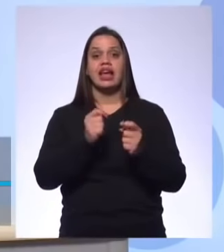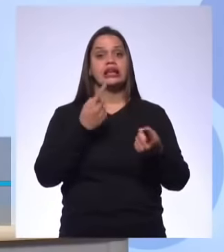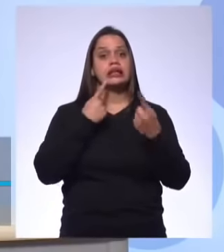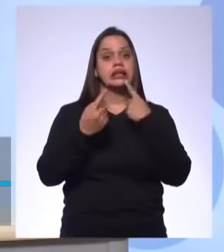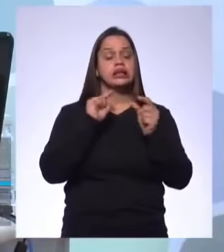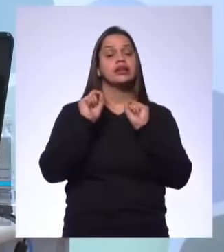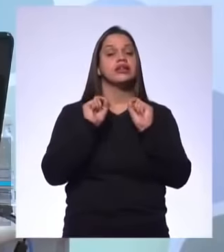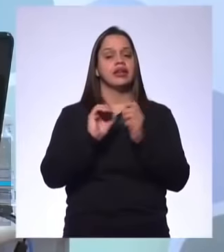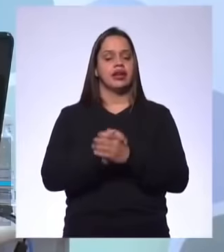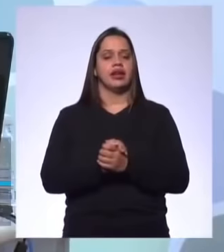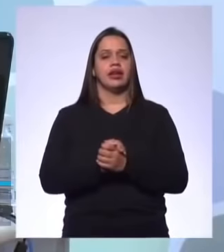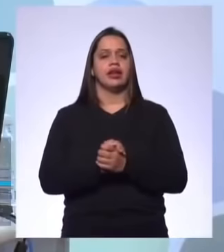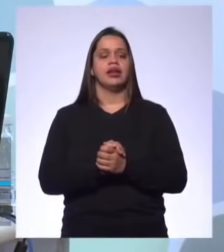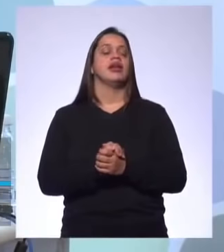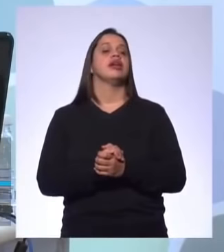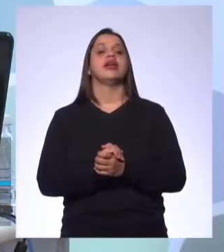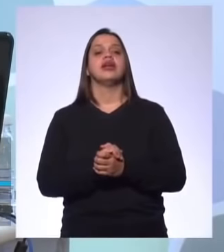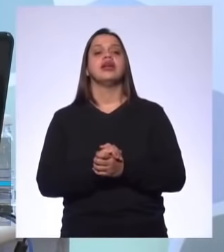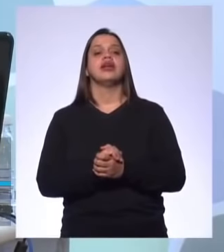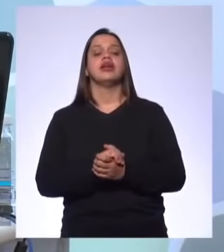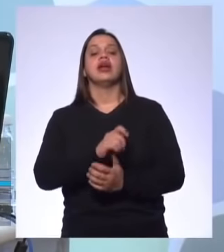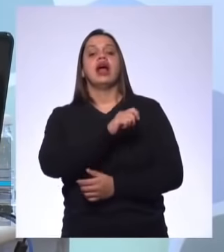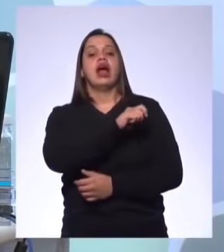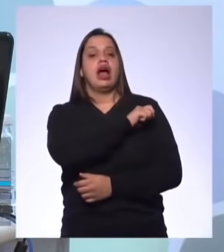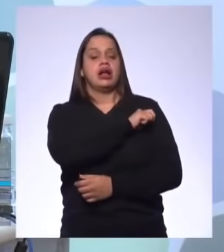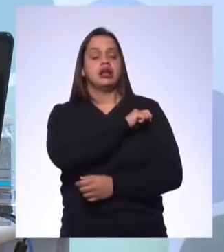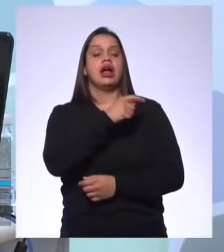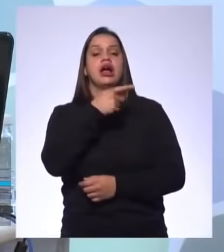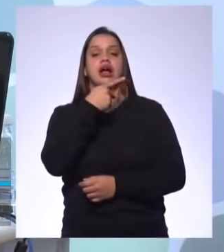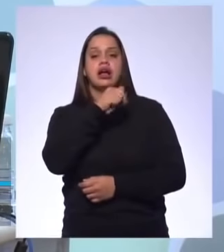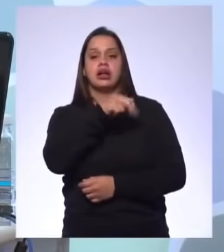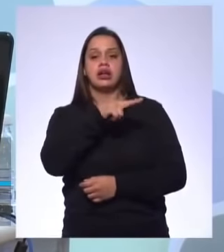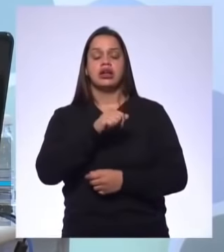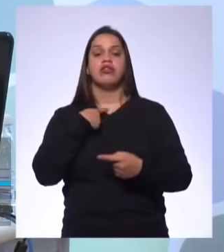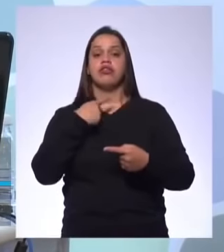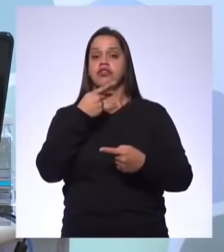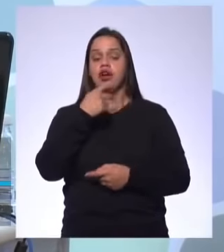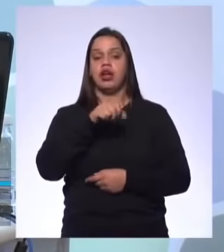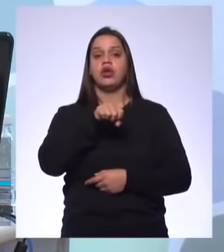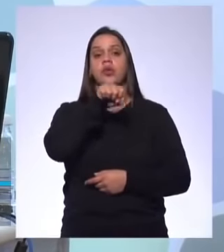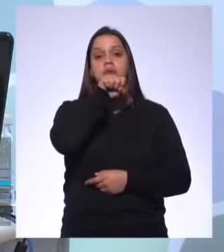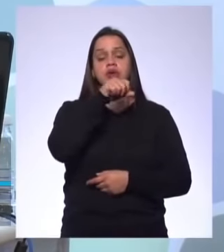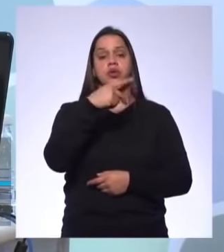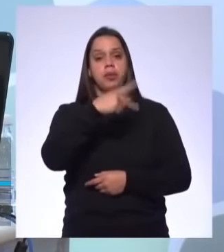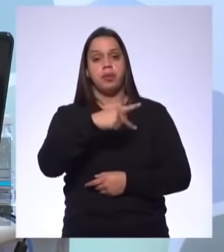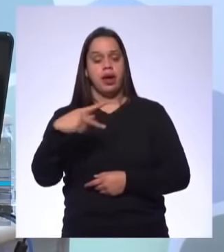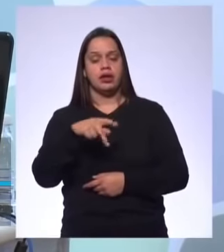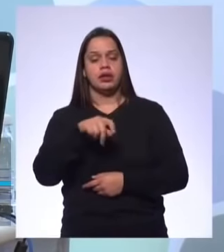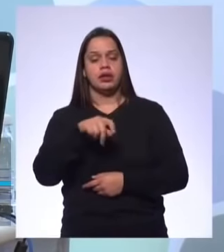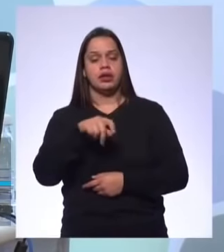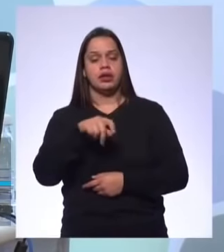sabe? Ana Carolina, o bispo, padre, bispo, padre, bispo. Ela Legal, colocou. legal. Giovana, bispo e padre, só que o